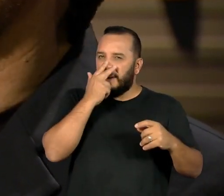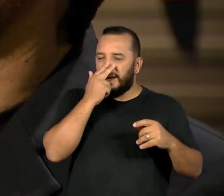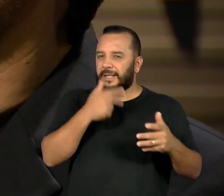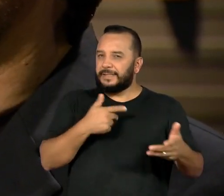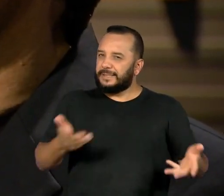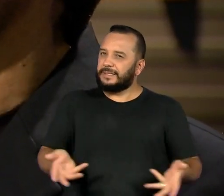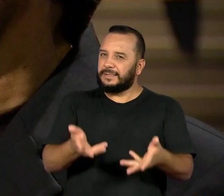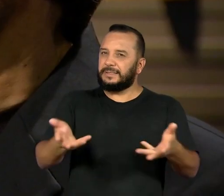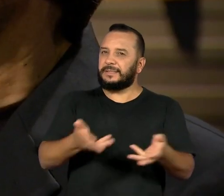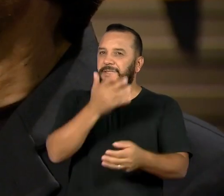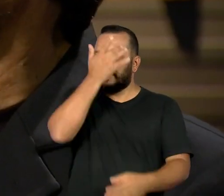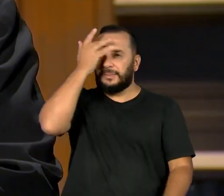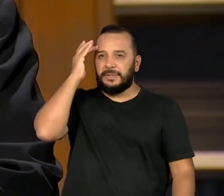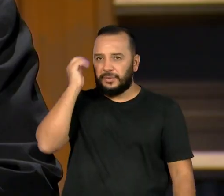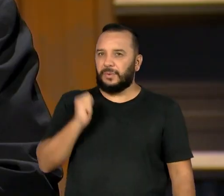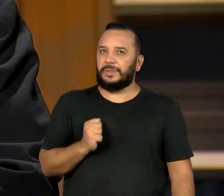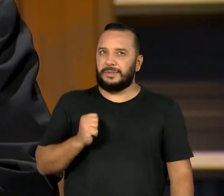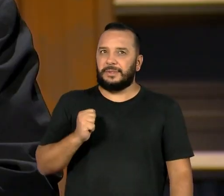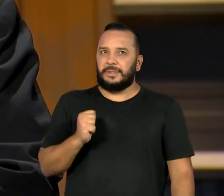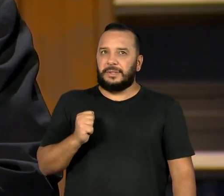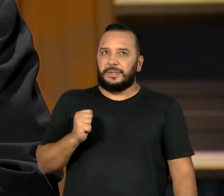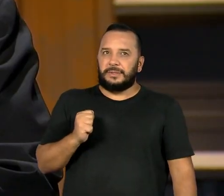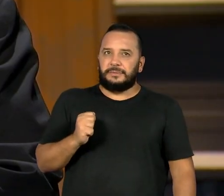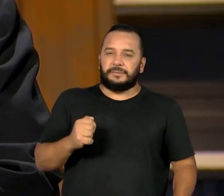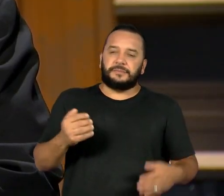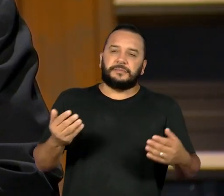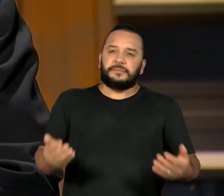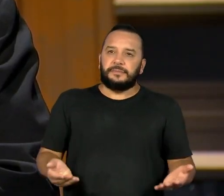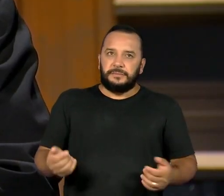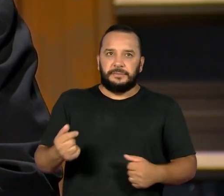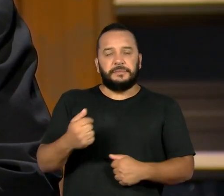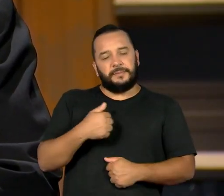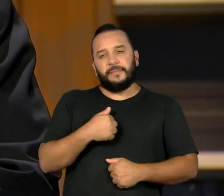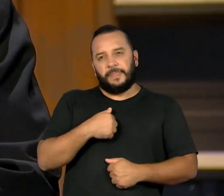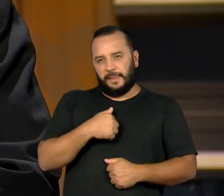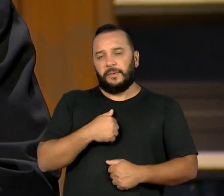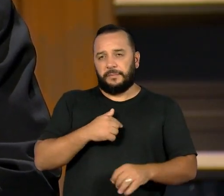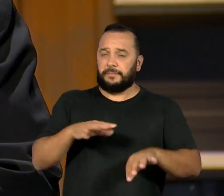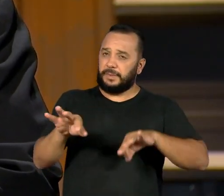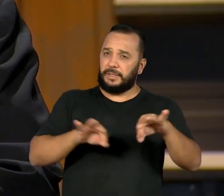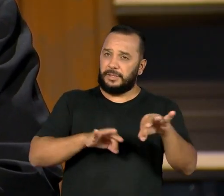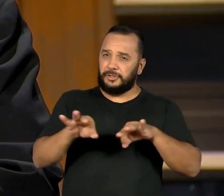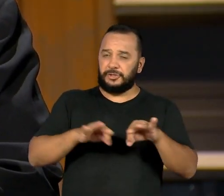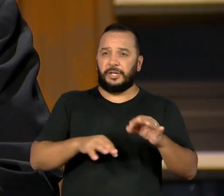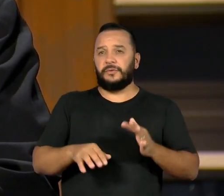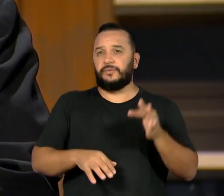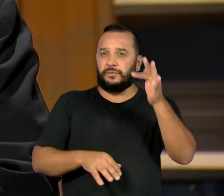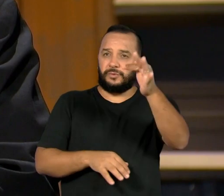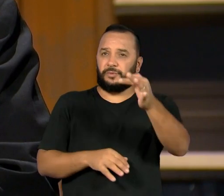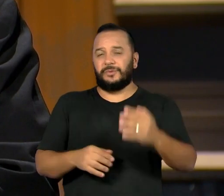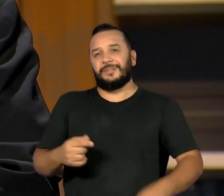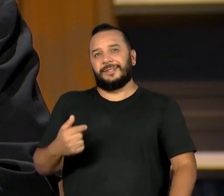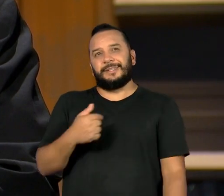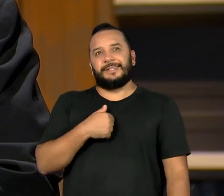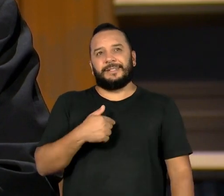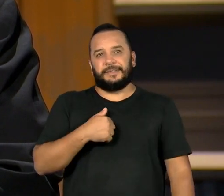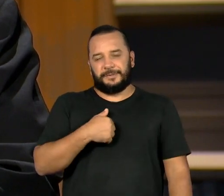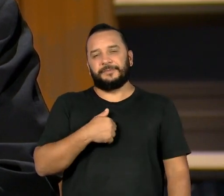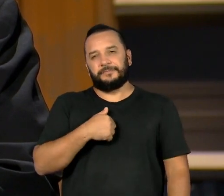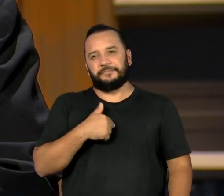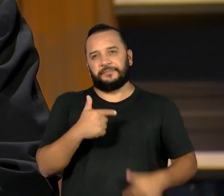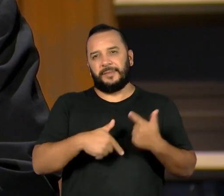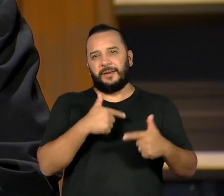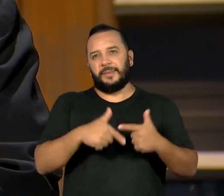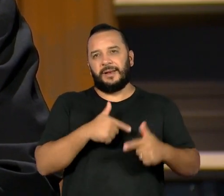as pessoas. Então, acabei enveredando, planejei meu futuro, né, para essa